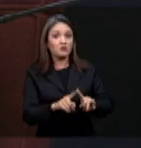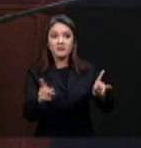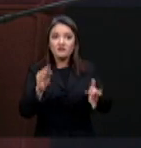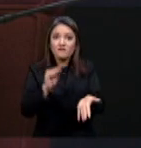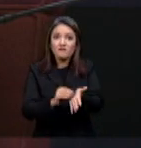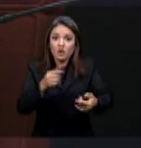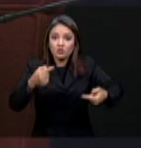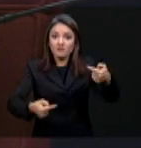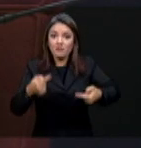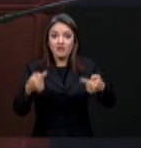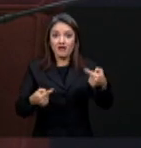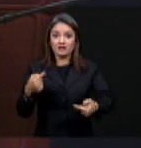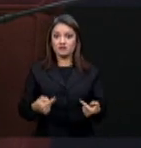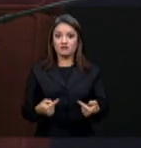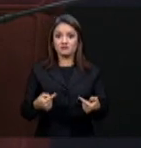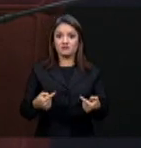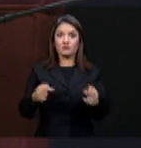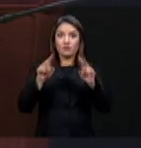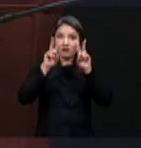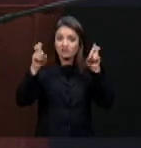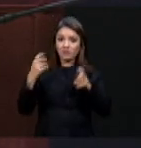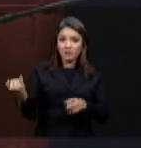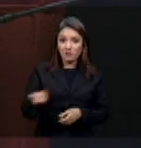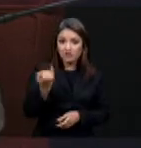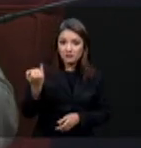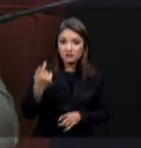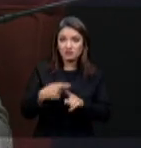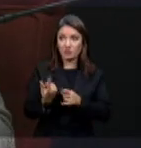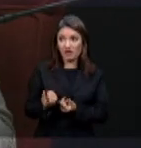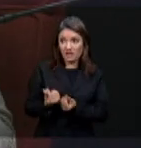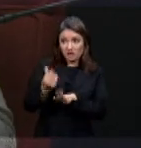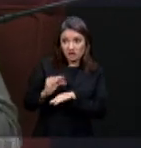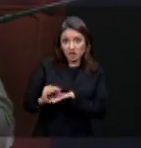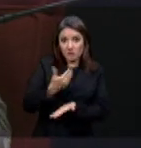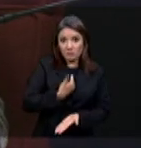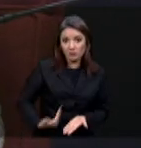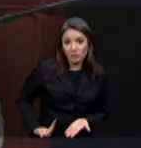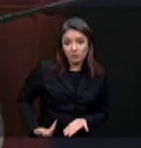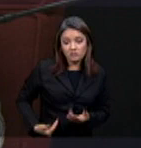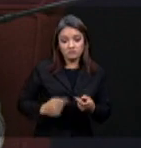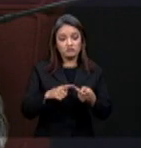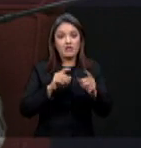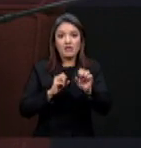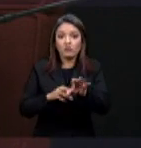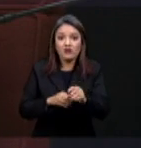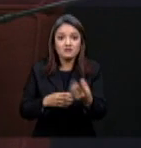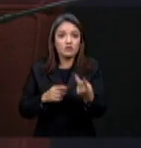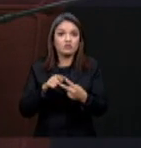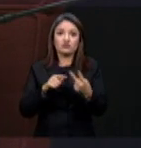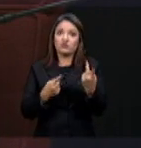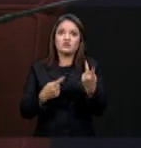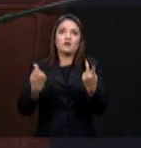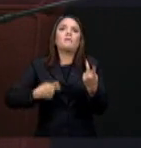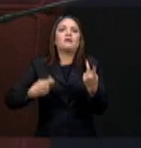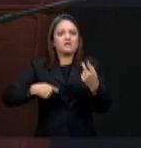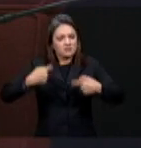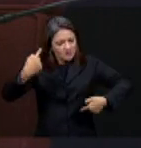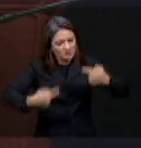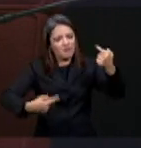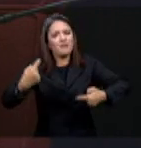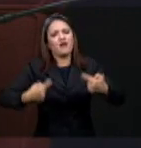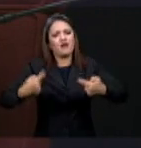esse é um tema extremamente relevantes são recursos públicos e educação no mínimo deveria haver um debate